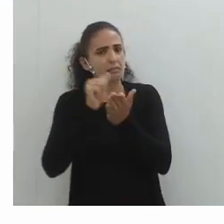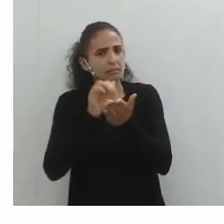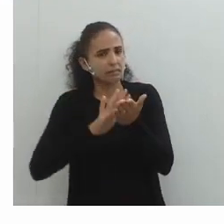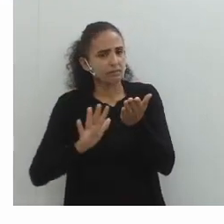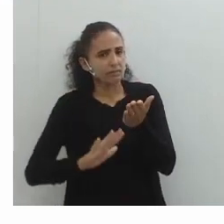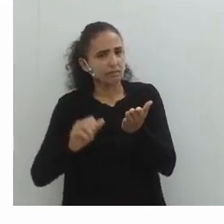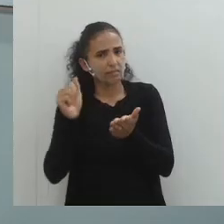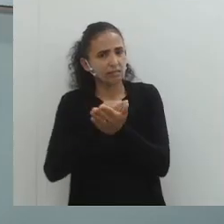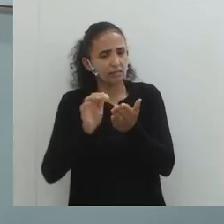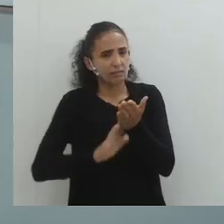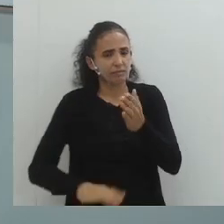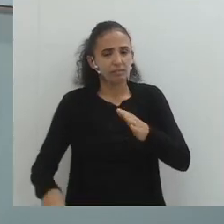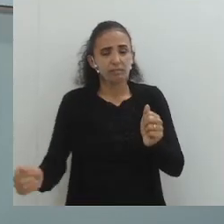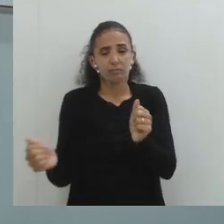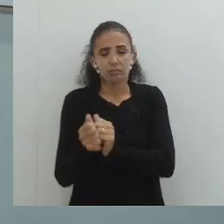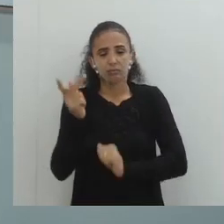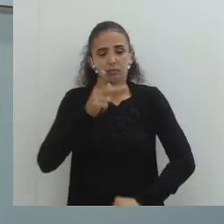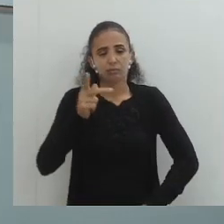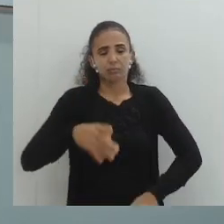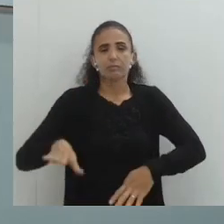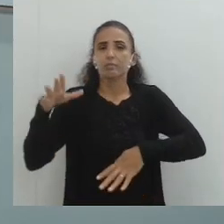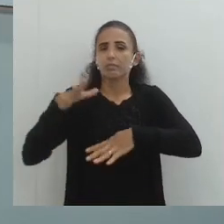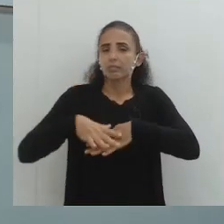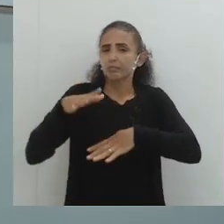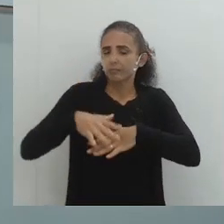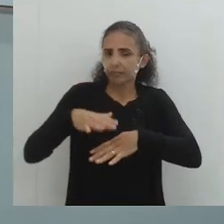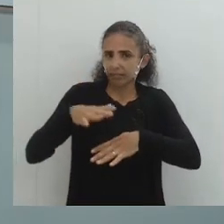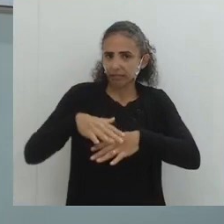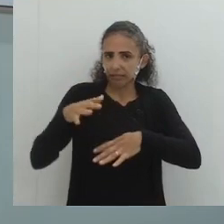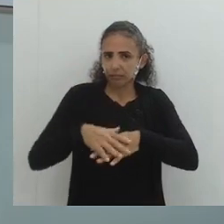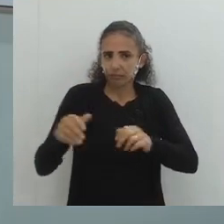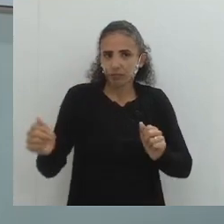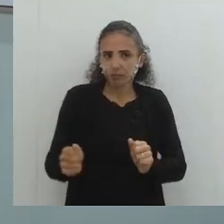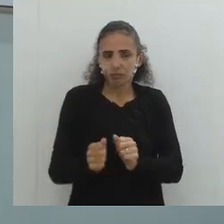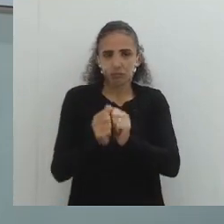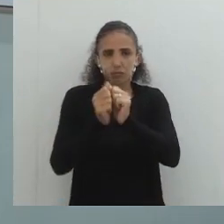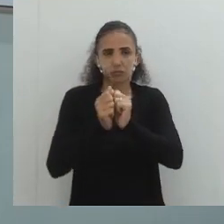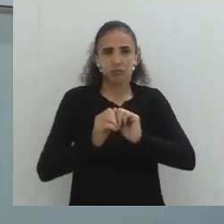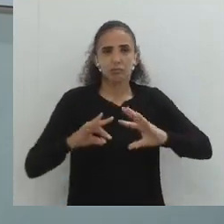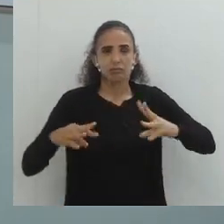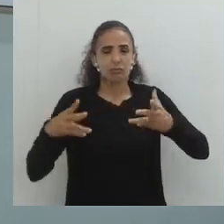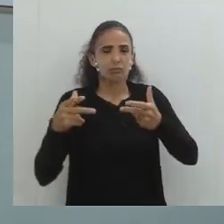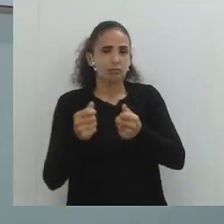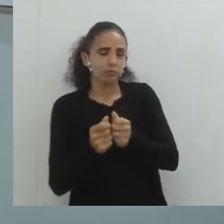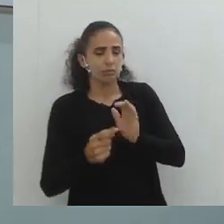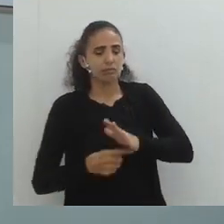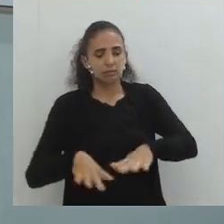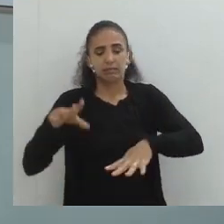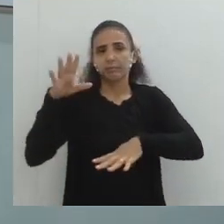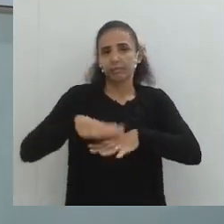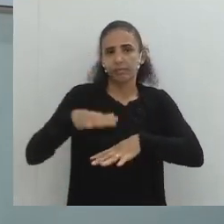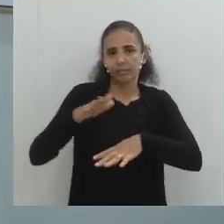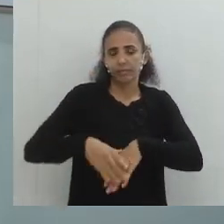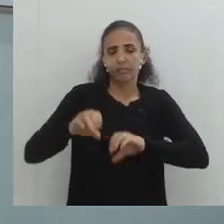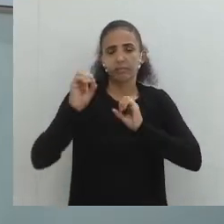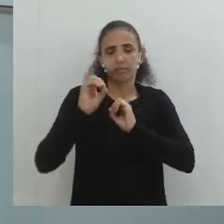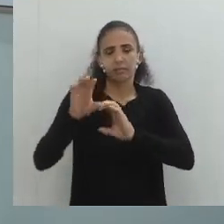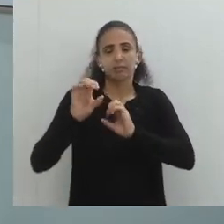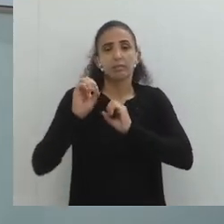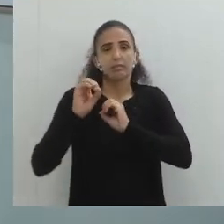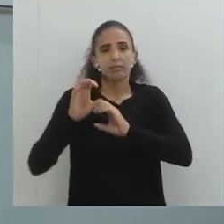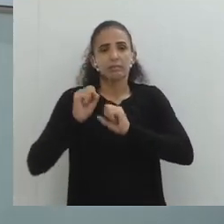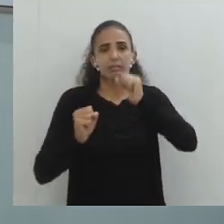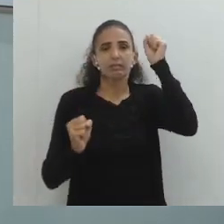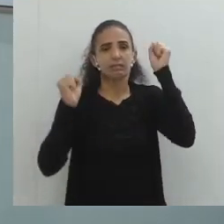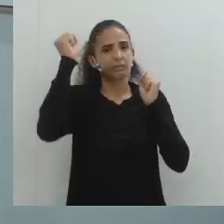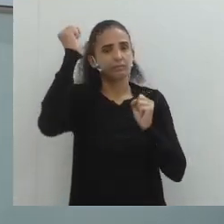o componente de matemática, da disciplina de matemática, onde a gente tem matemática e educação física trabalhando a